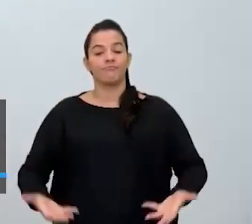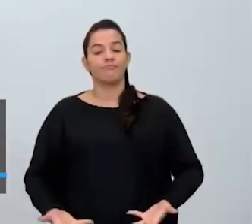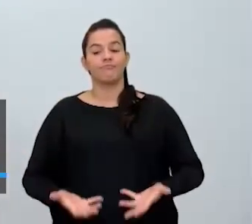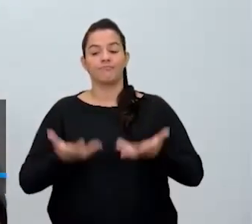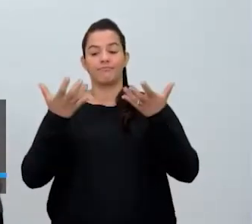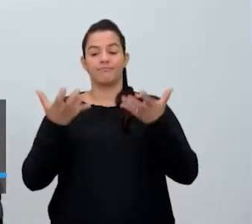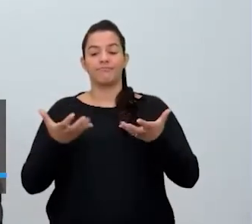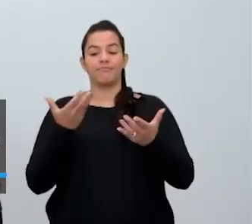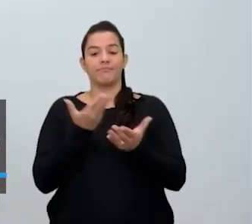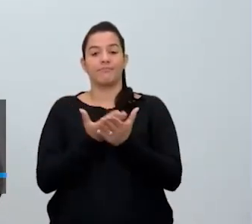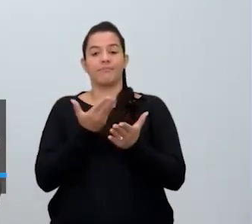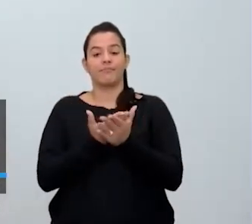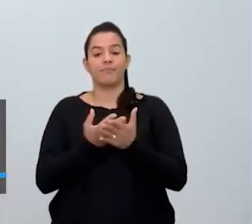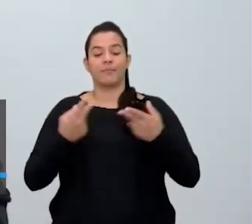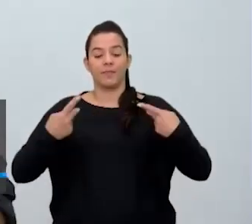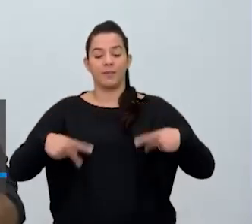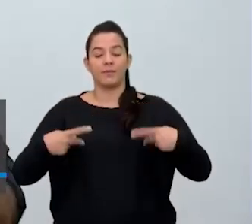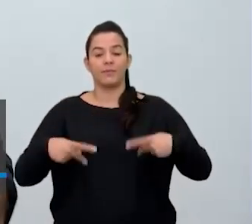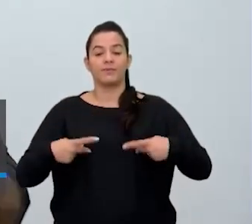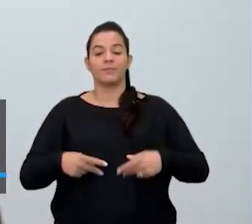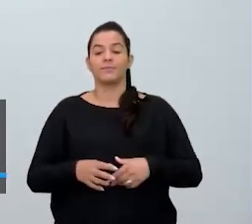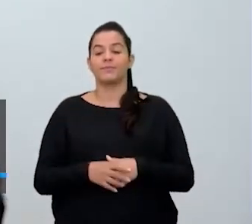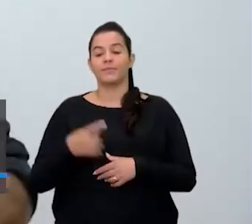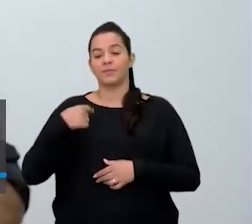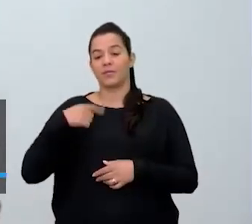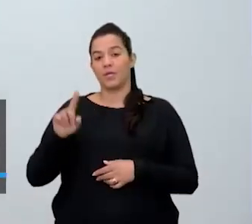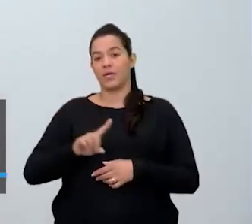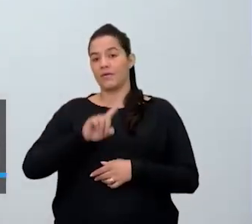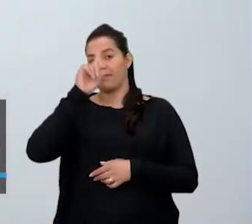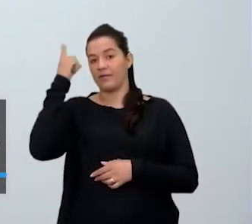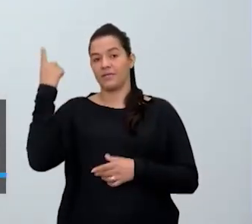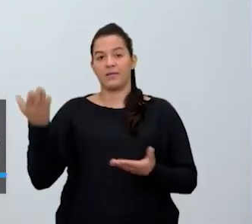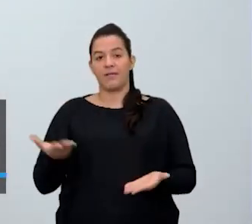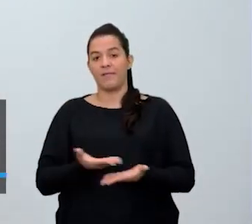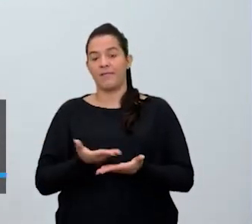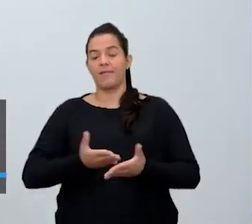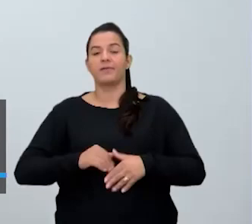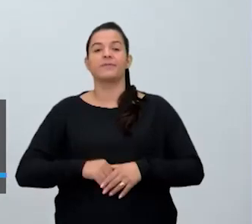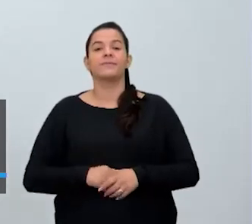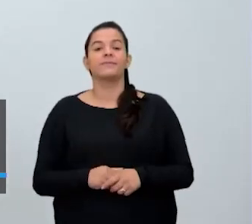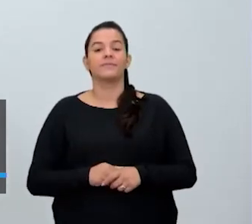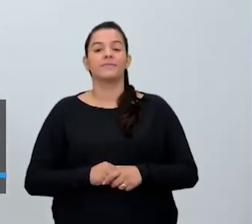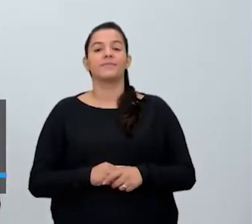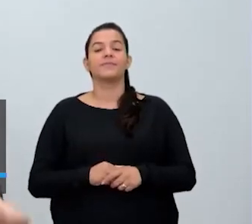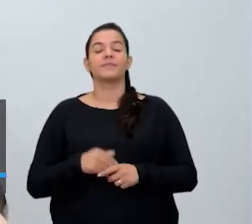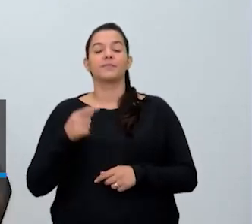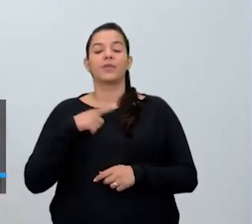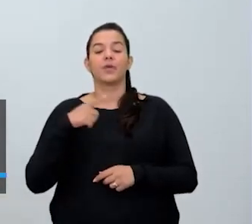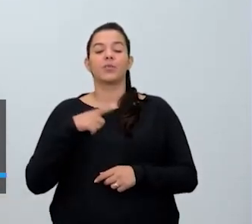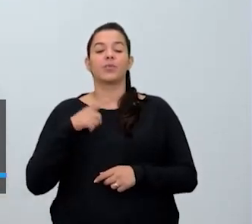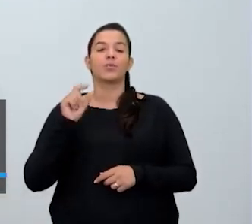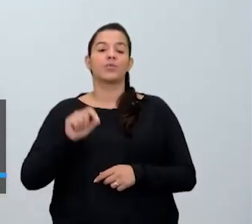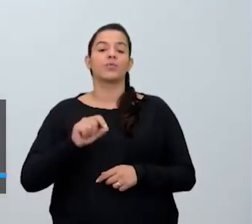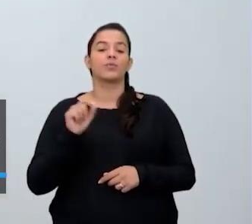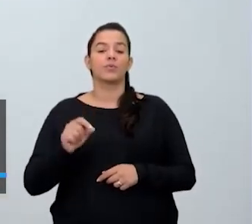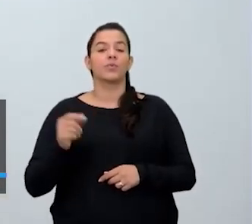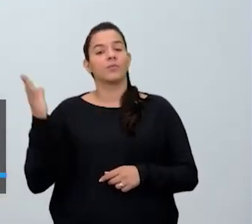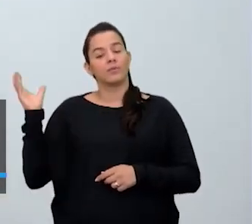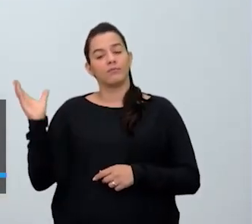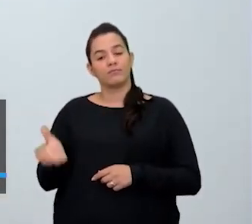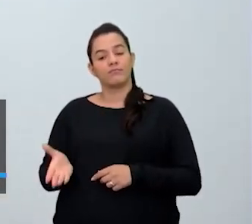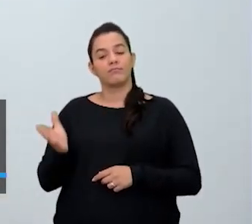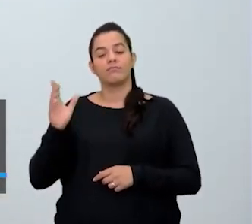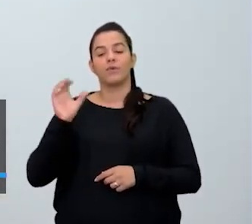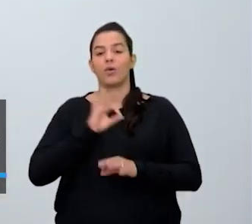upgradeizar a aula de hoje, nossa, eu gastei agora, inventei esse neologismo na hora, eu trago aqui não só uma brilhante professora, mas